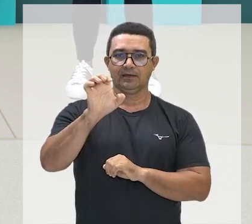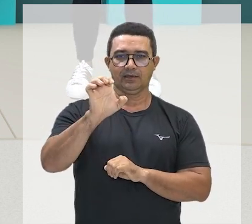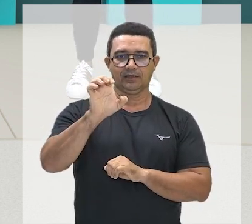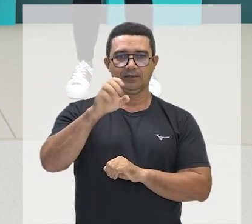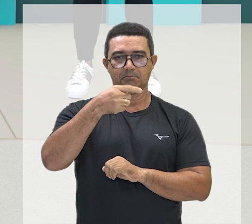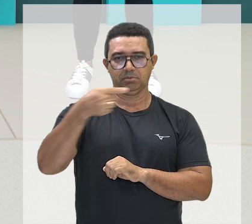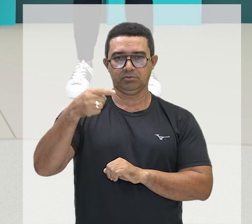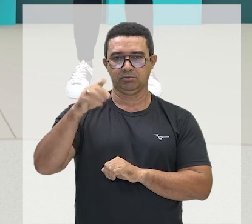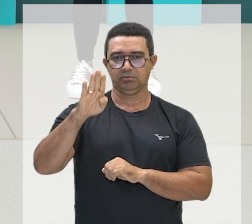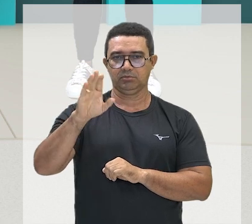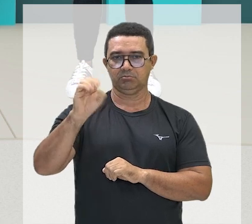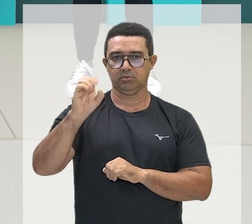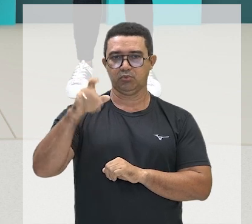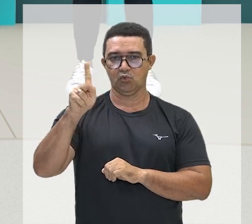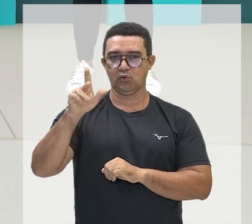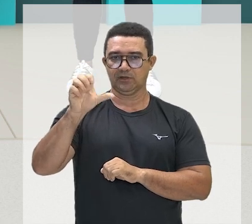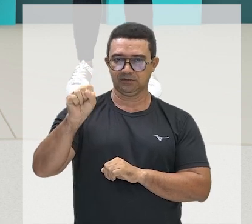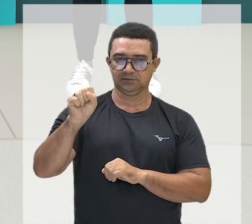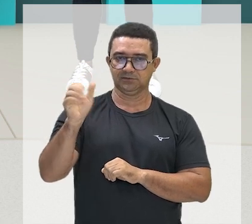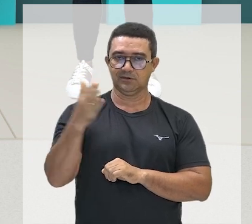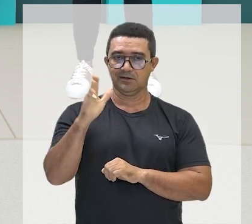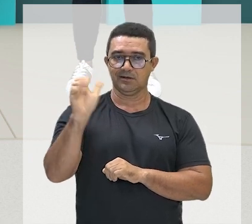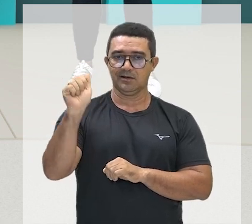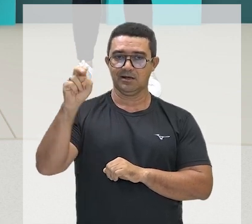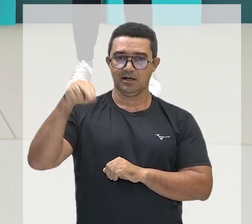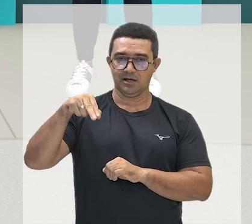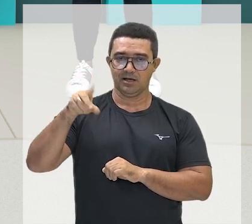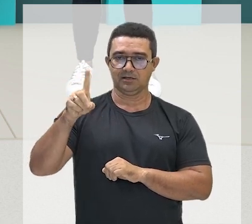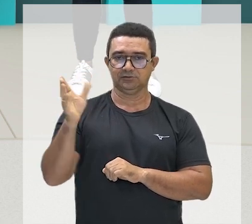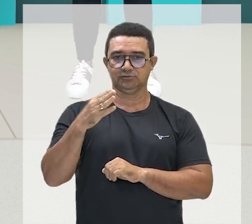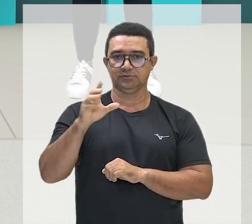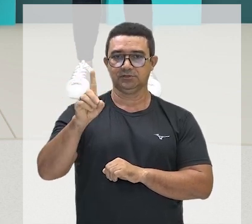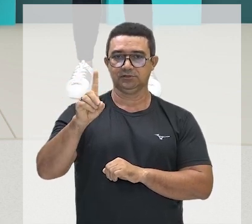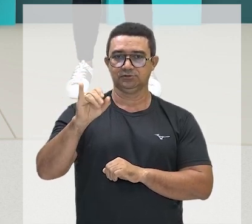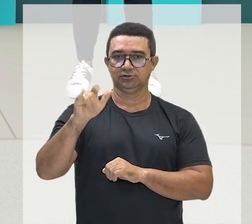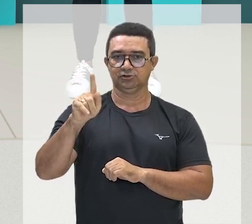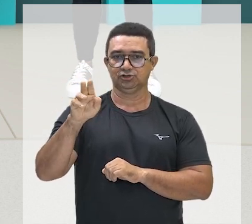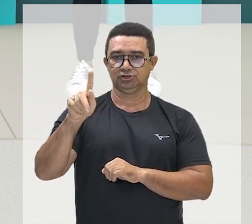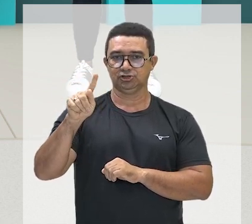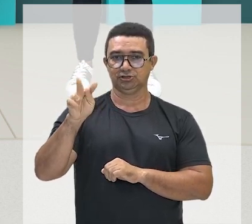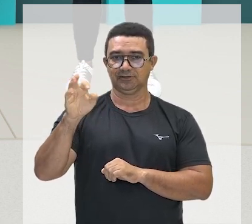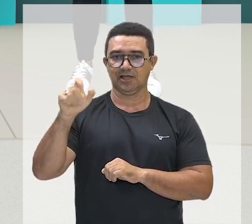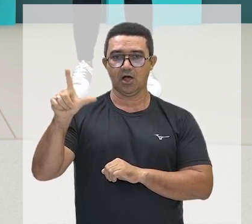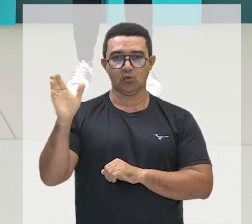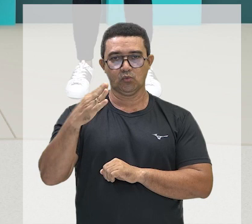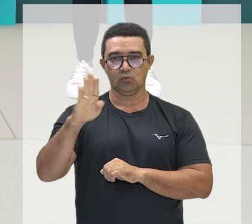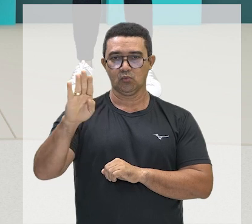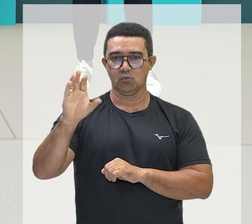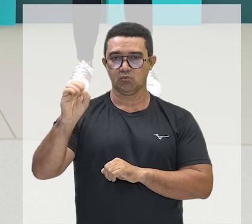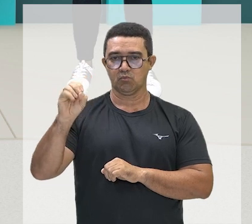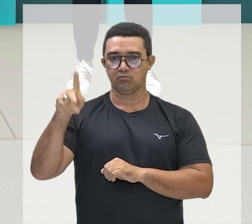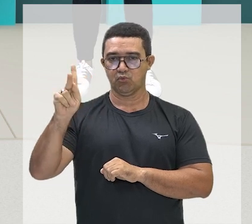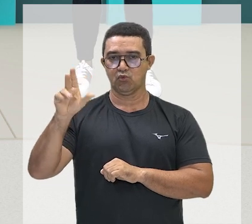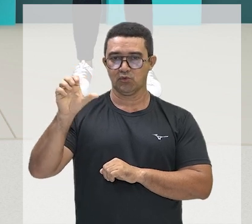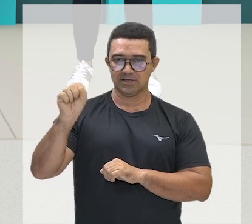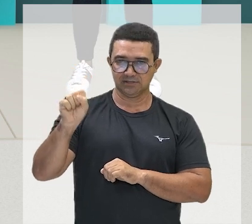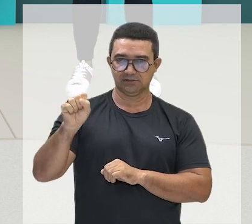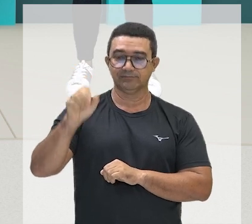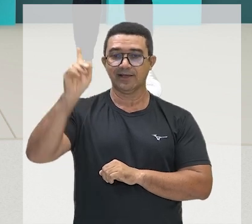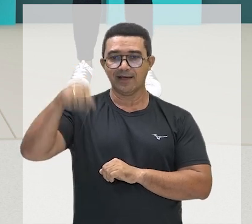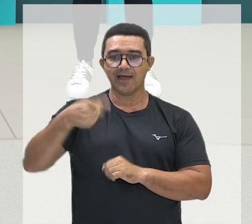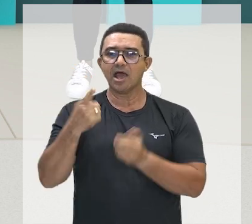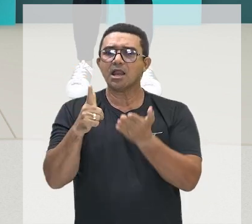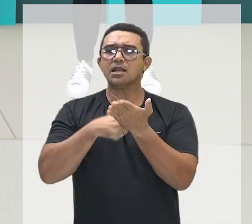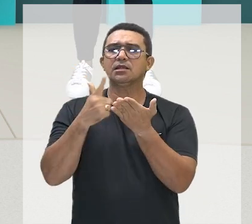digital books, que são livros digitais, né? Se antes nós tínhamos os livros impressos, e ainda é muito bom